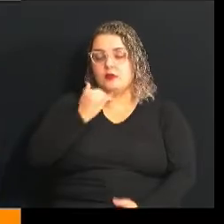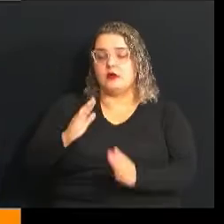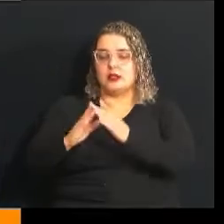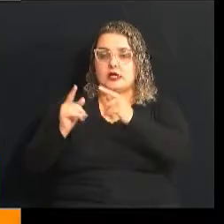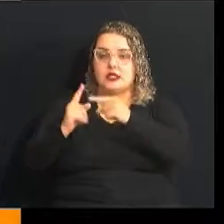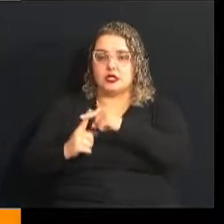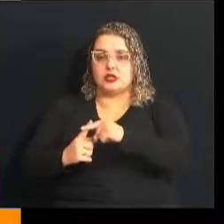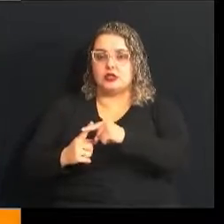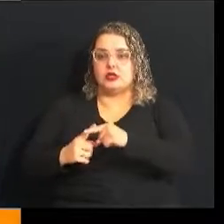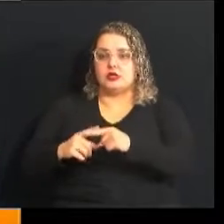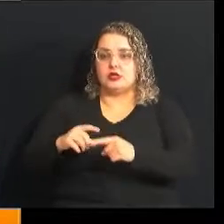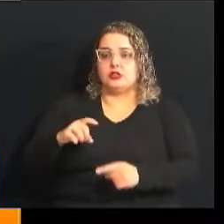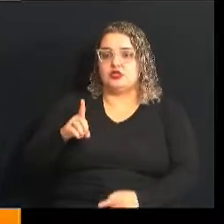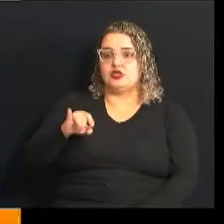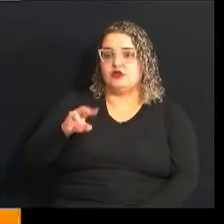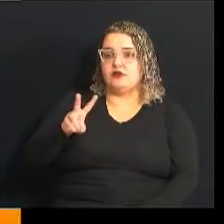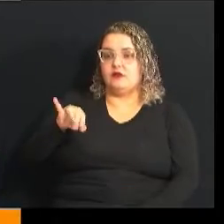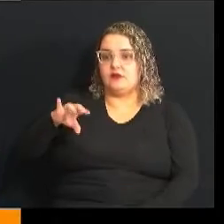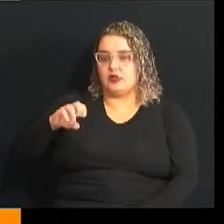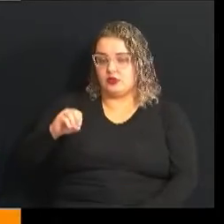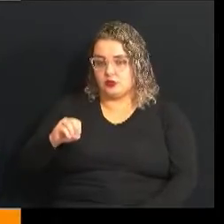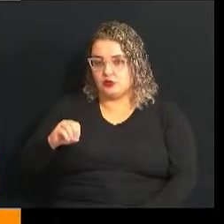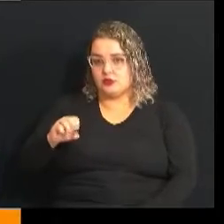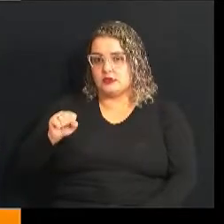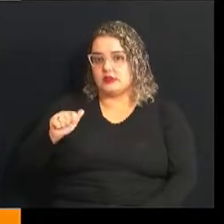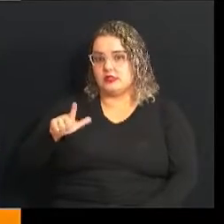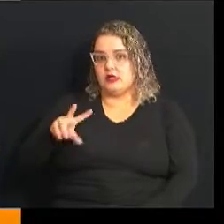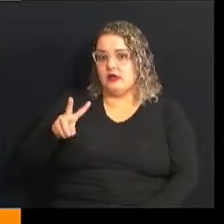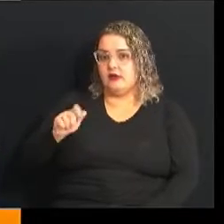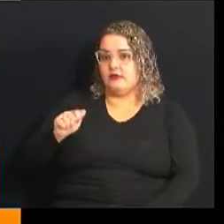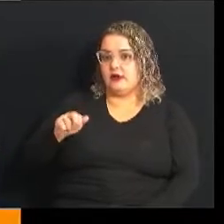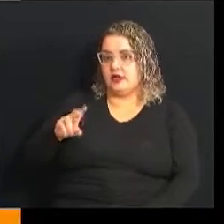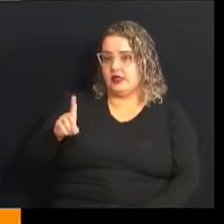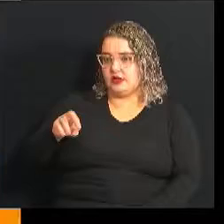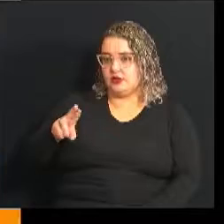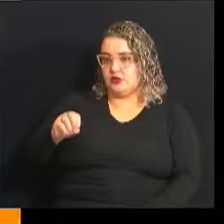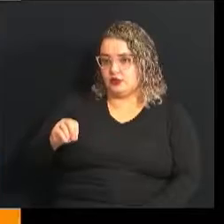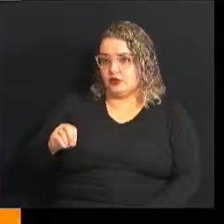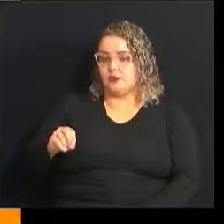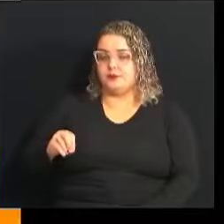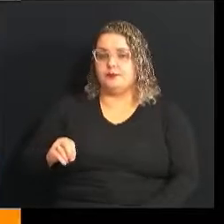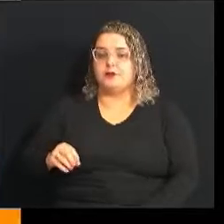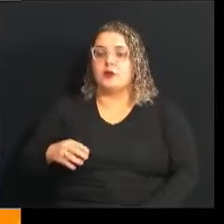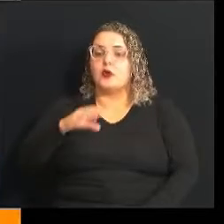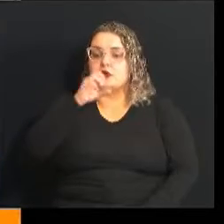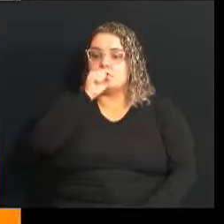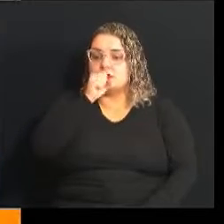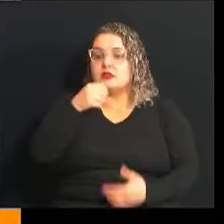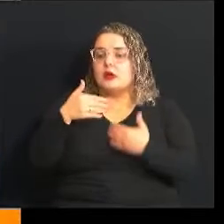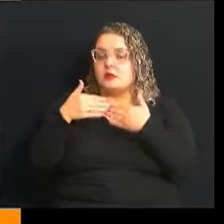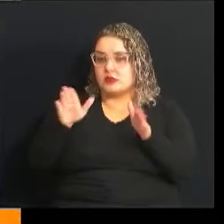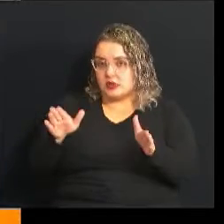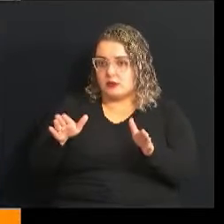região sudoeste, nós temos vários centros de saúde, os que abrem aos sábados. O do aeroporto, temos